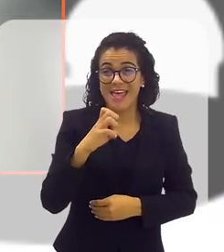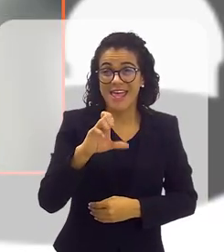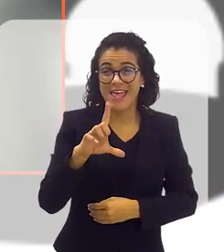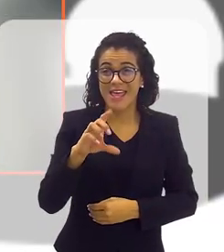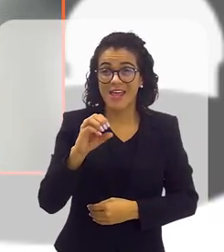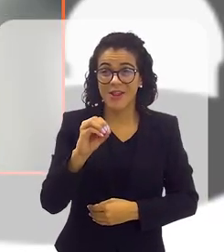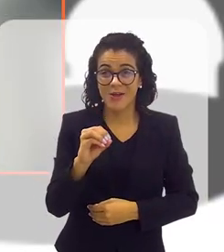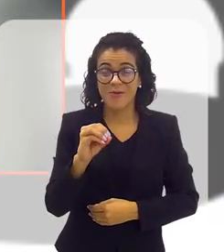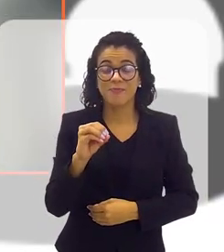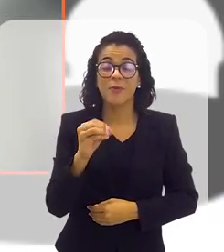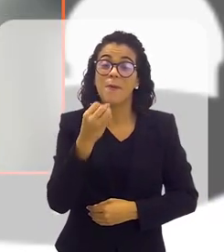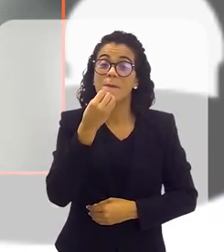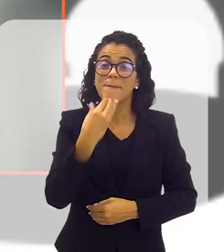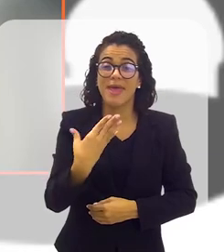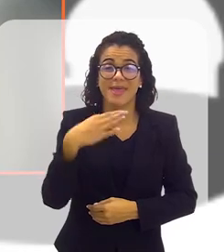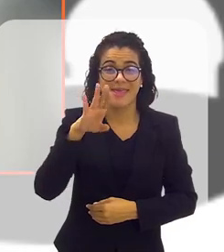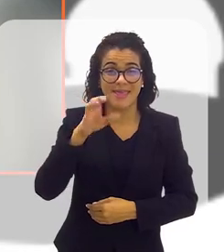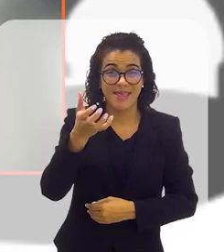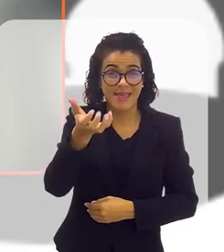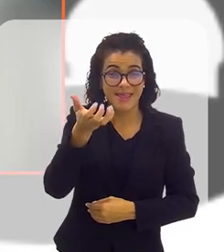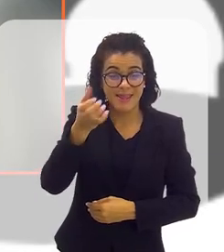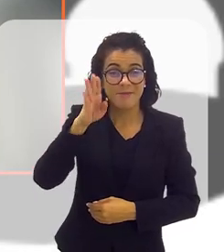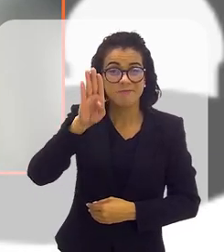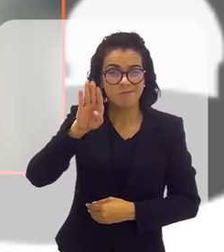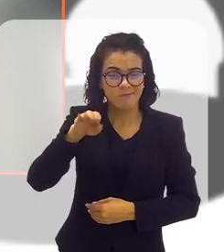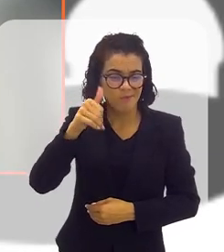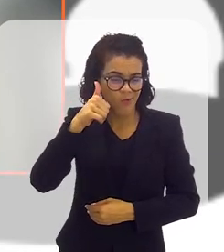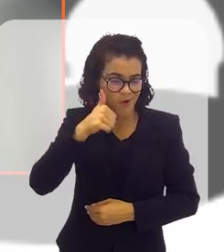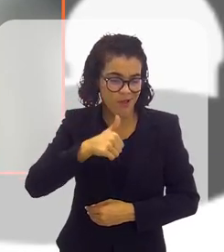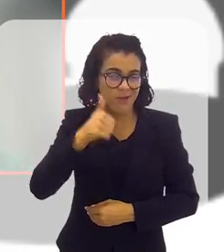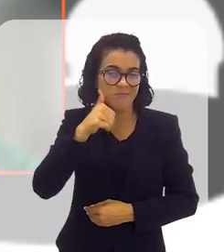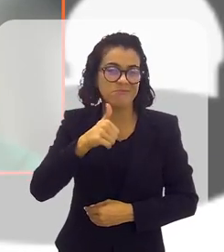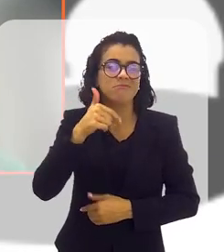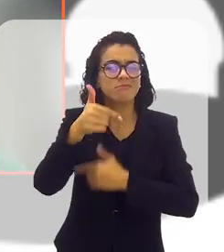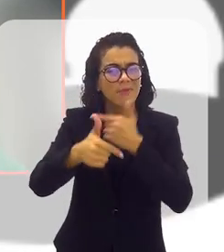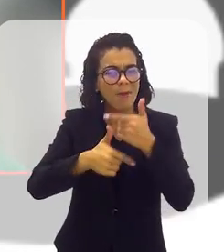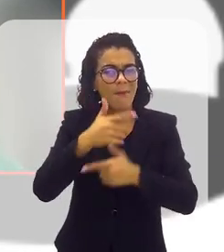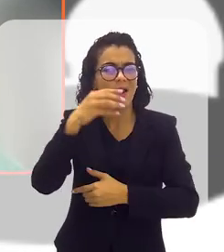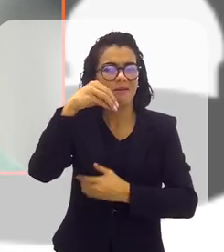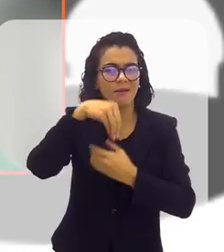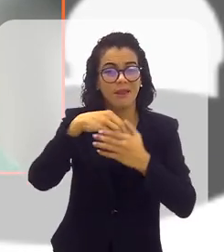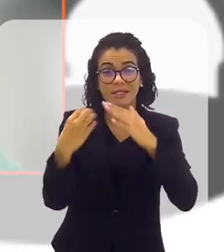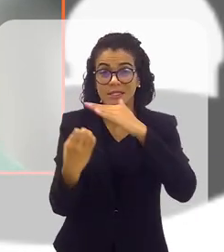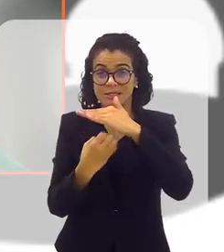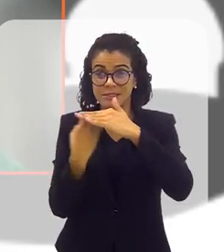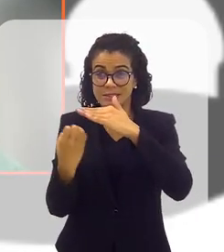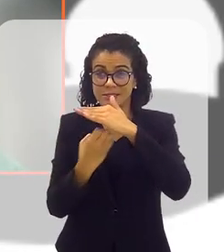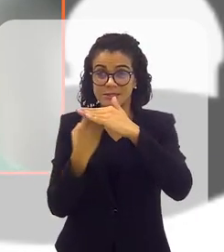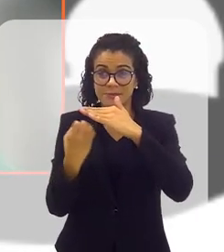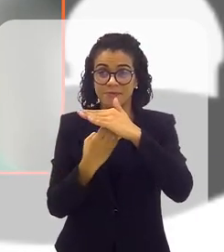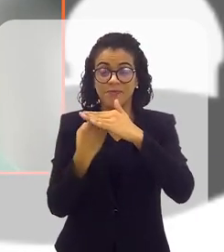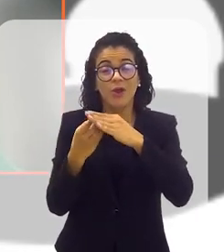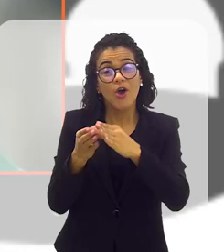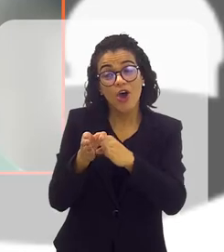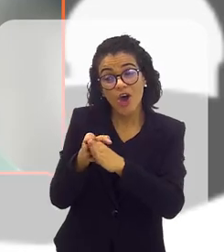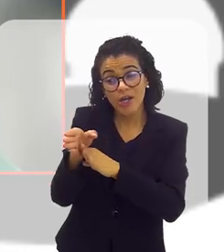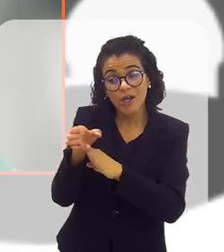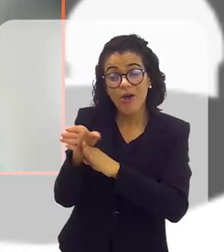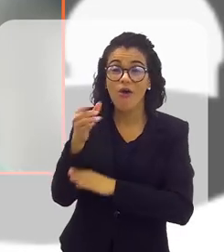Elô, desculpe, Elô, mas a Elô, ao Bem Querer Mulher, inclusive, ele faz esse trabalho também nas empresas, junto às